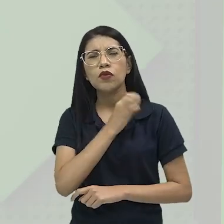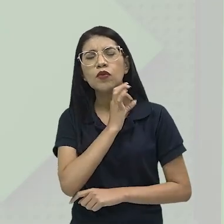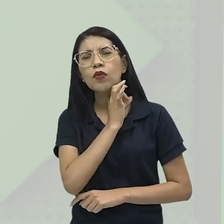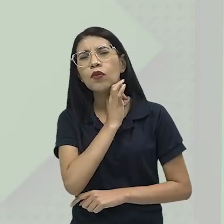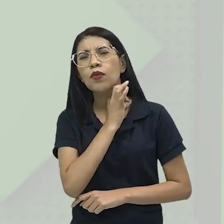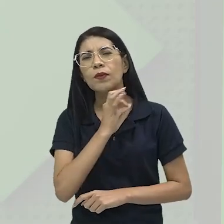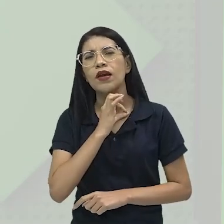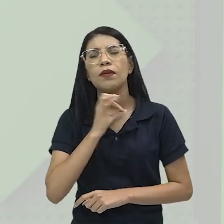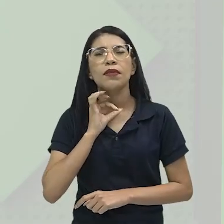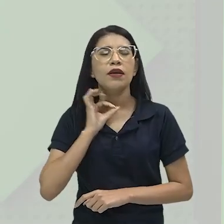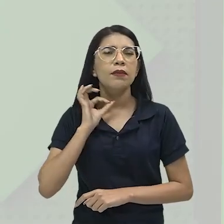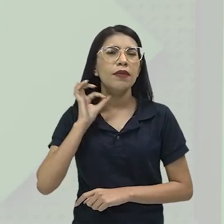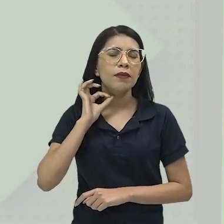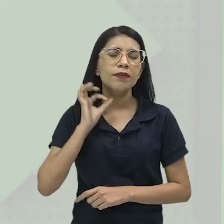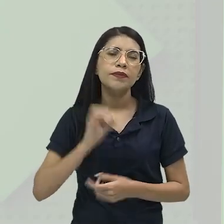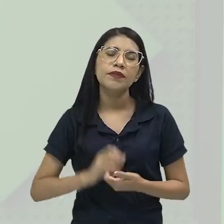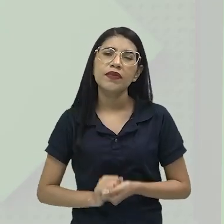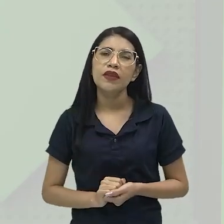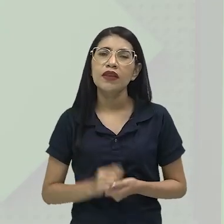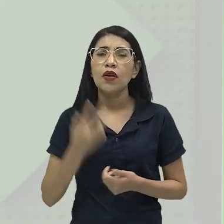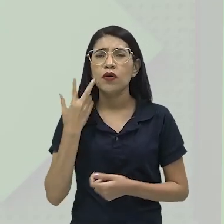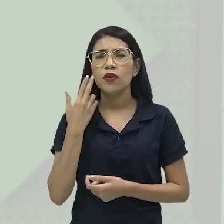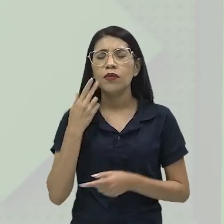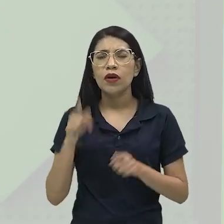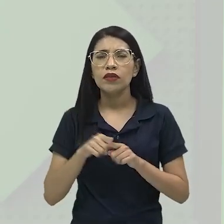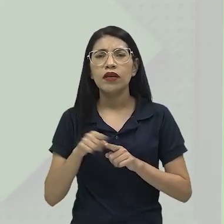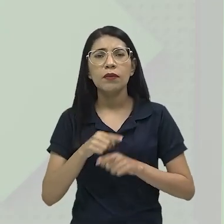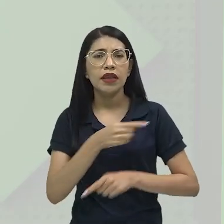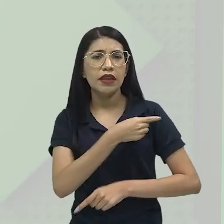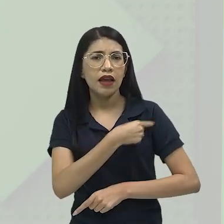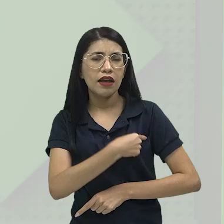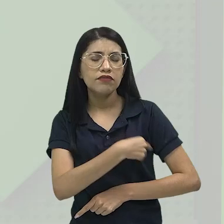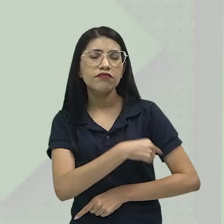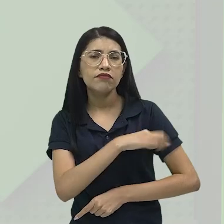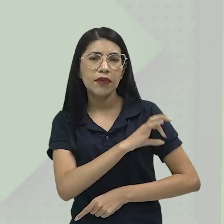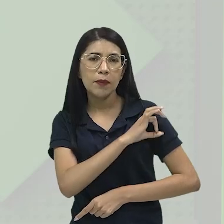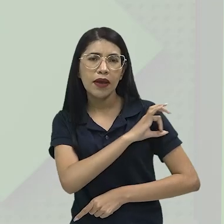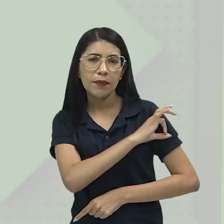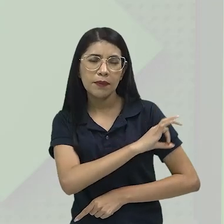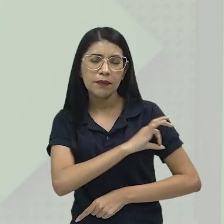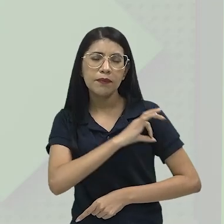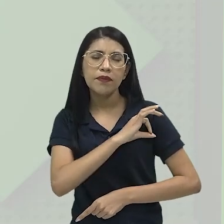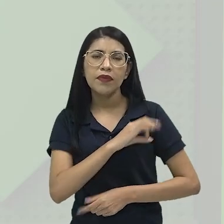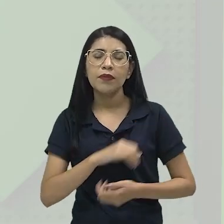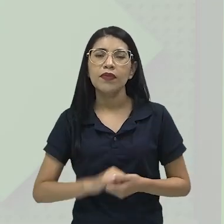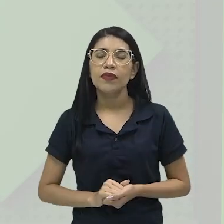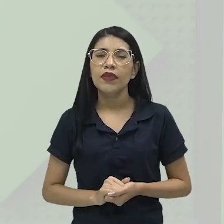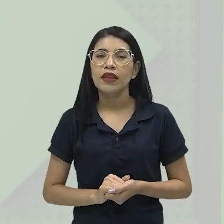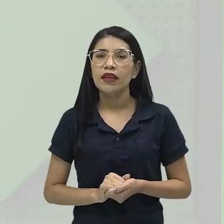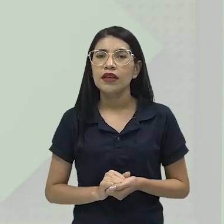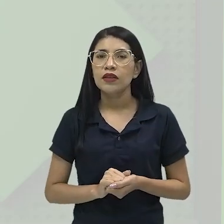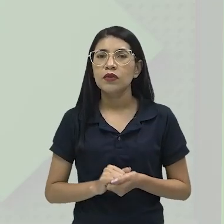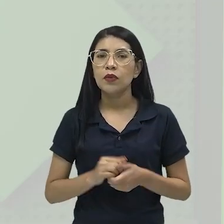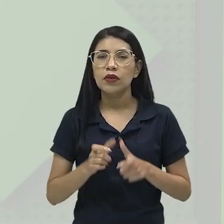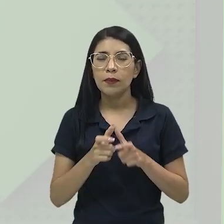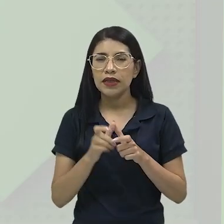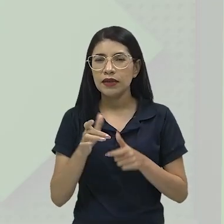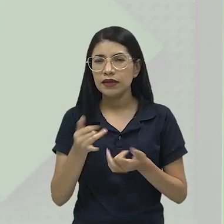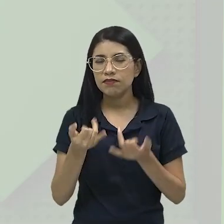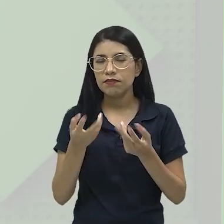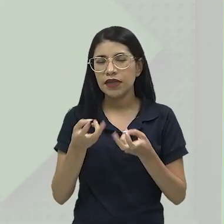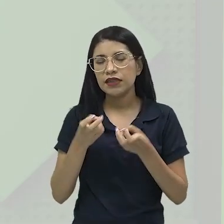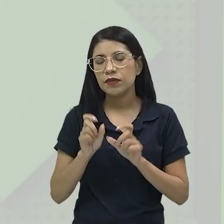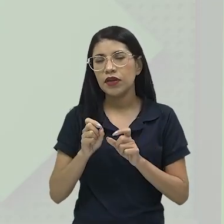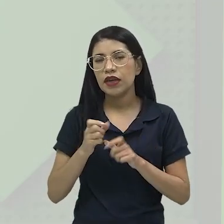né? É comum aparecerem também nas axilas, né? Então, esses linfonodos, quando eles estão inchados, quando eles